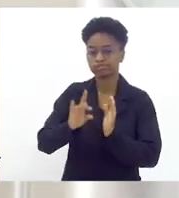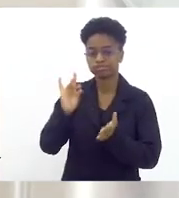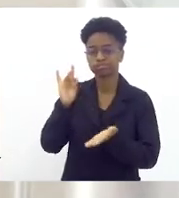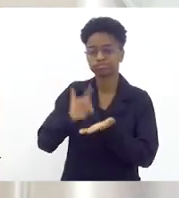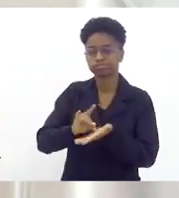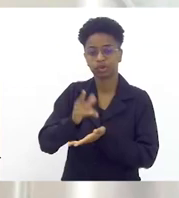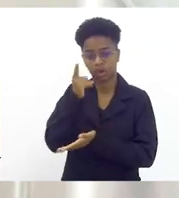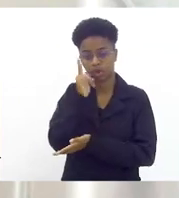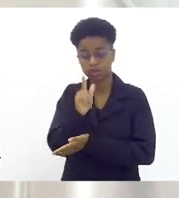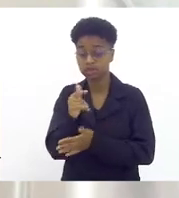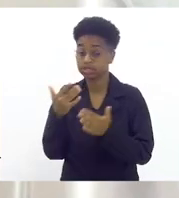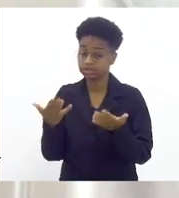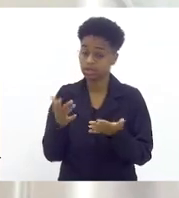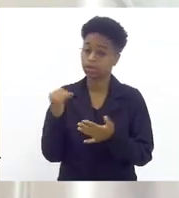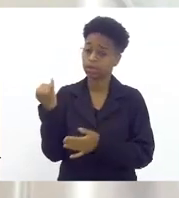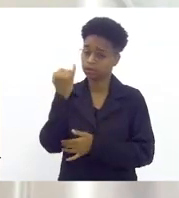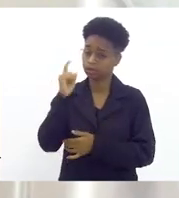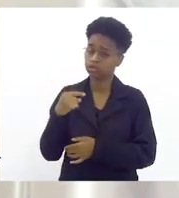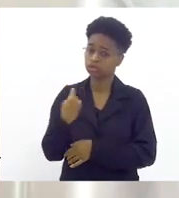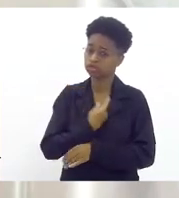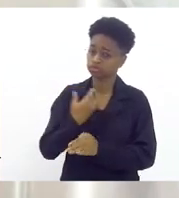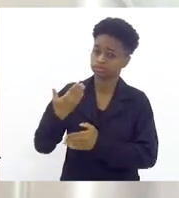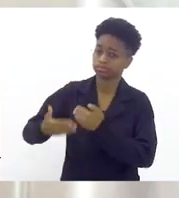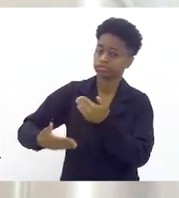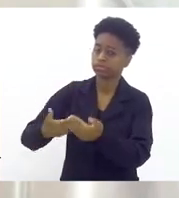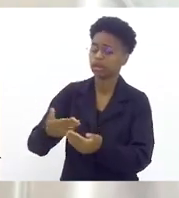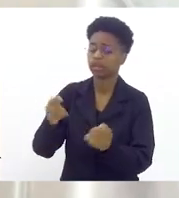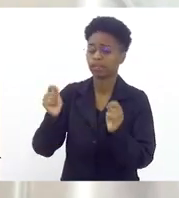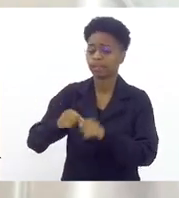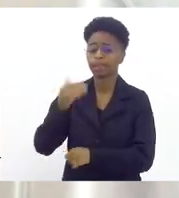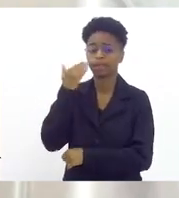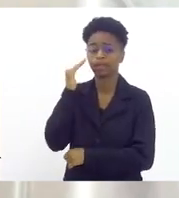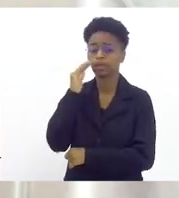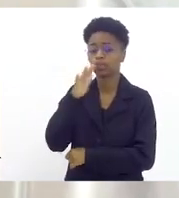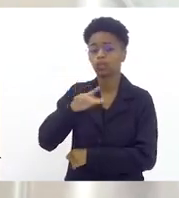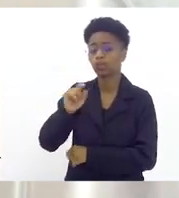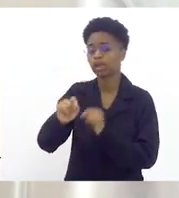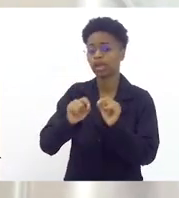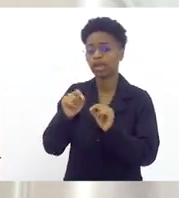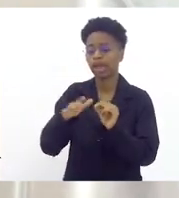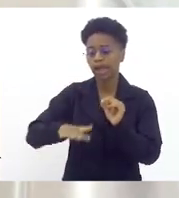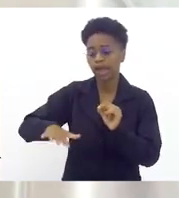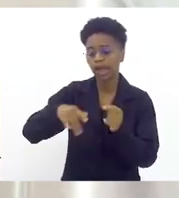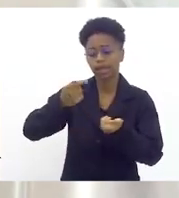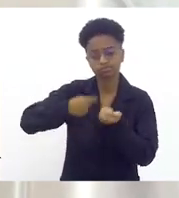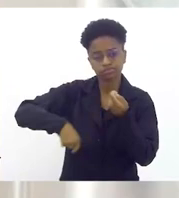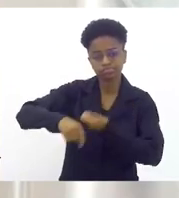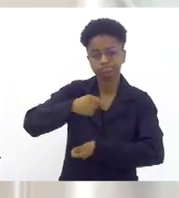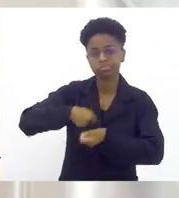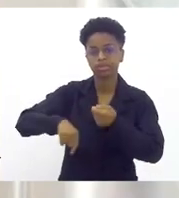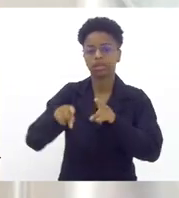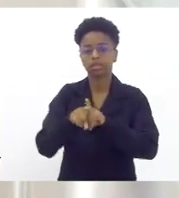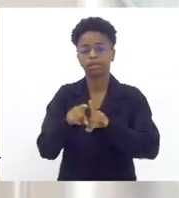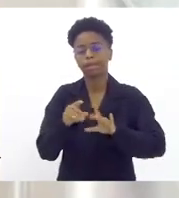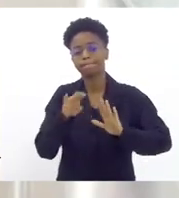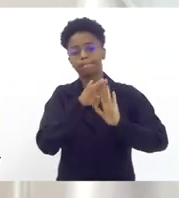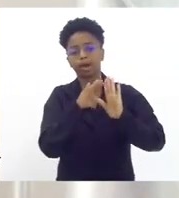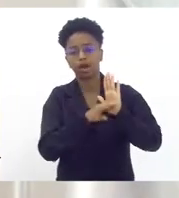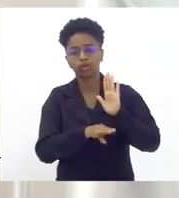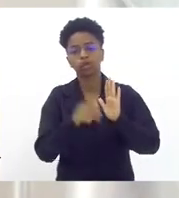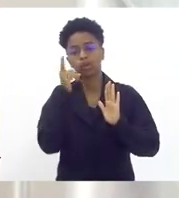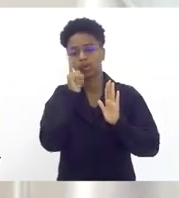materializados. Então, é muito importante que a gente caminhe nesse sentido para entender que nas mesas de negociação e que nas pautas dos alargamentos de direito e